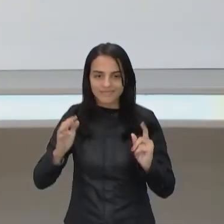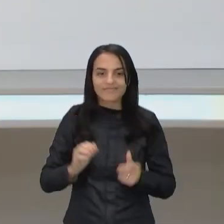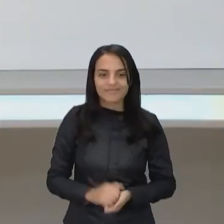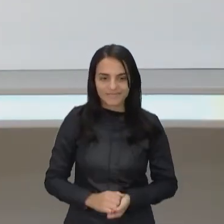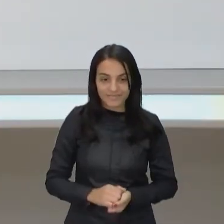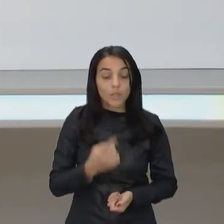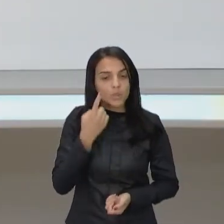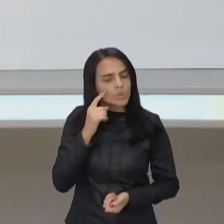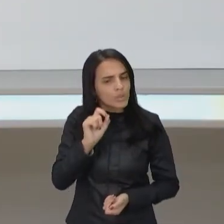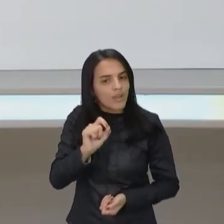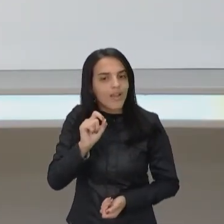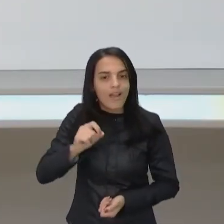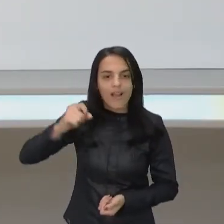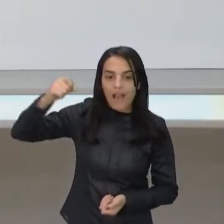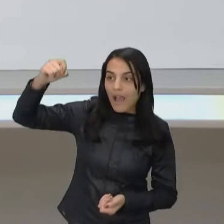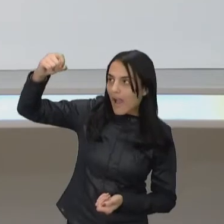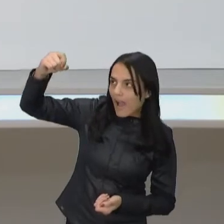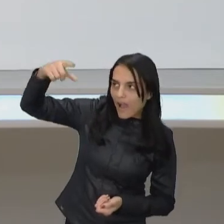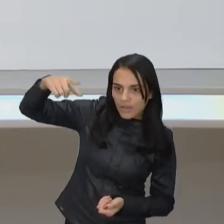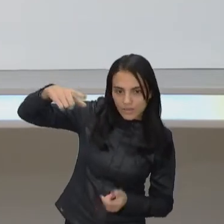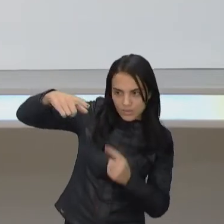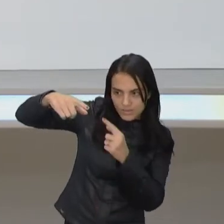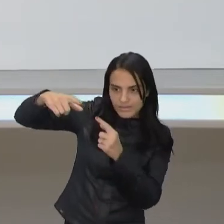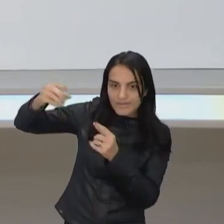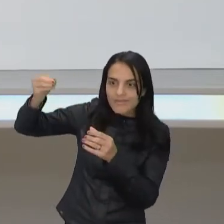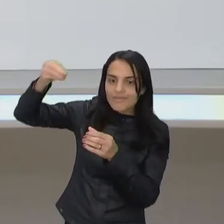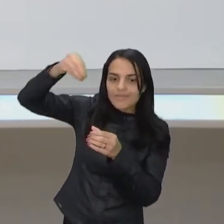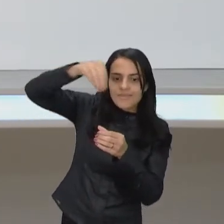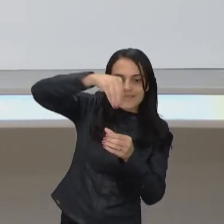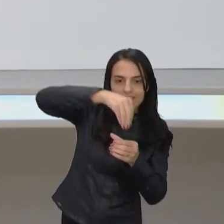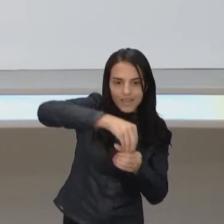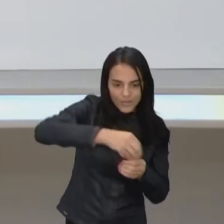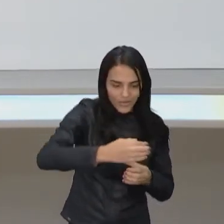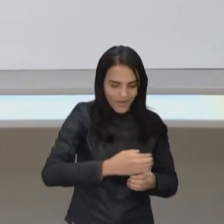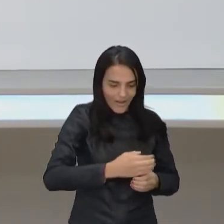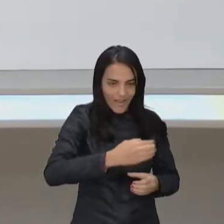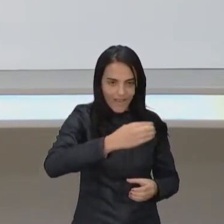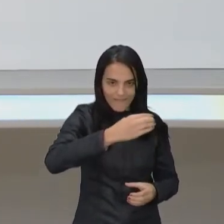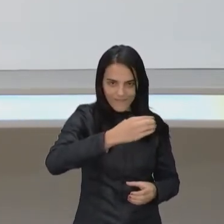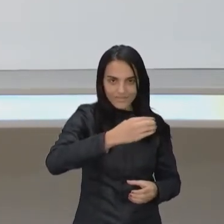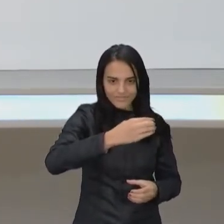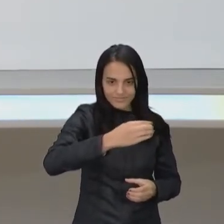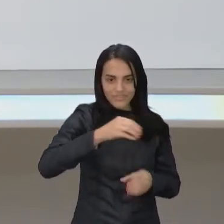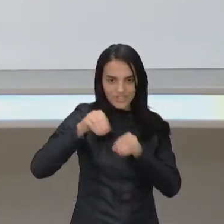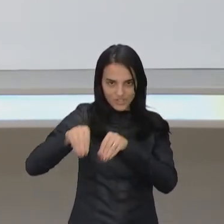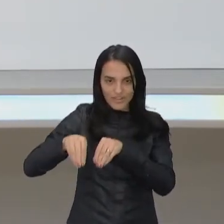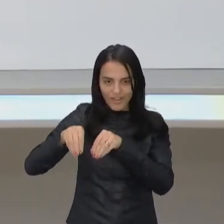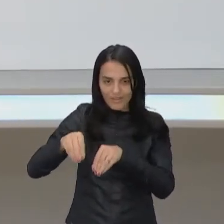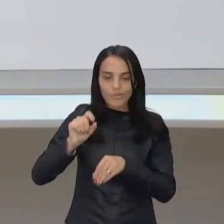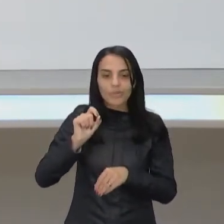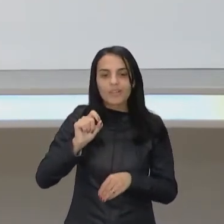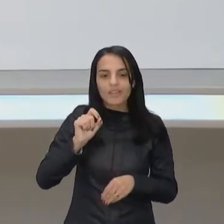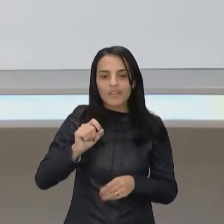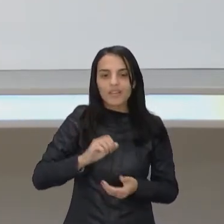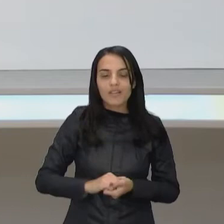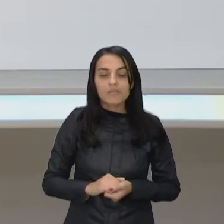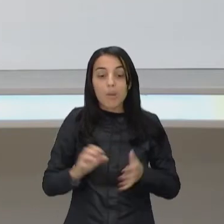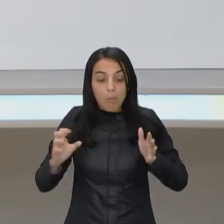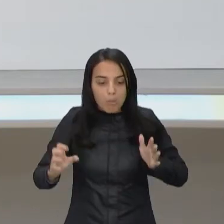ó, de que a luz incidindo na garrafa, é claro que, sofrendo o fenômeno da